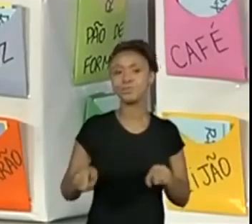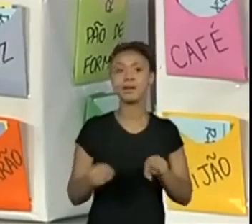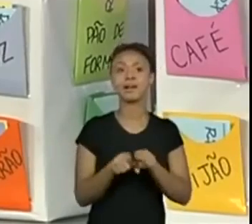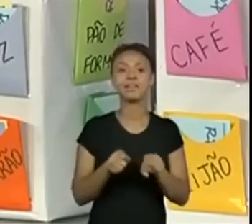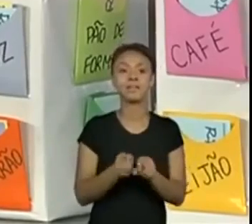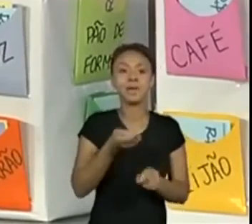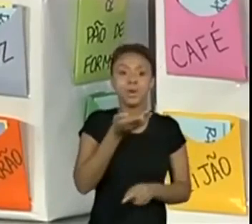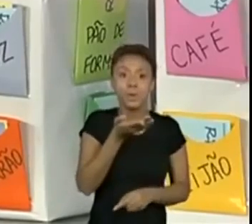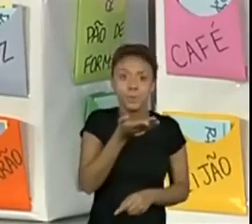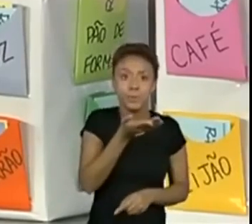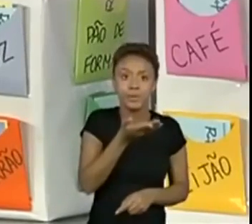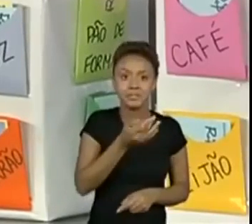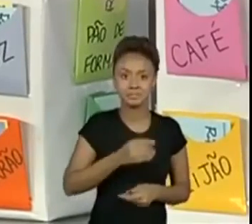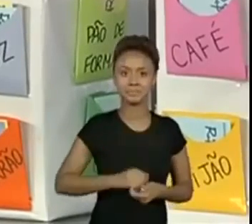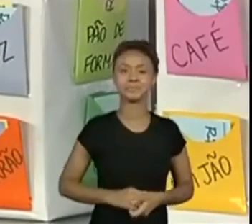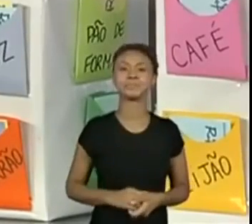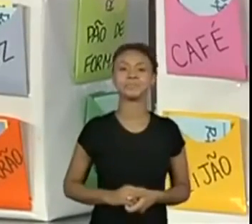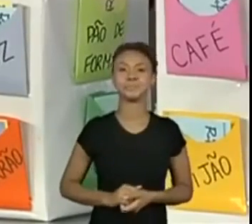farinha.